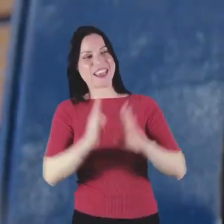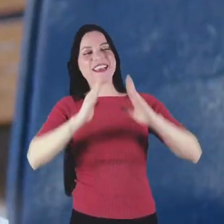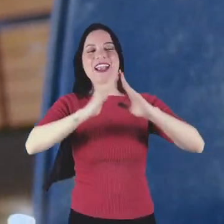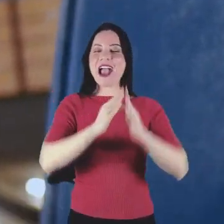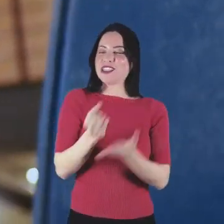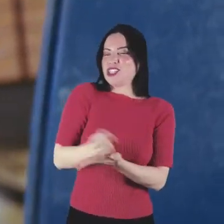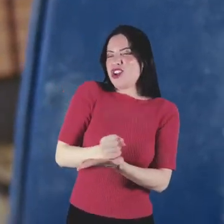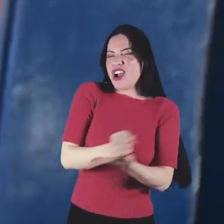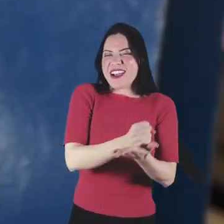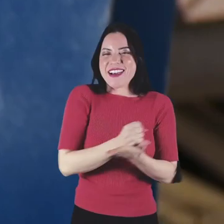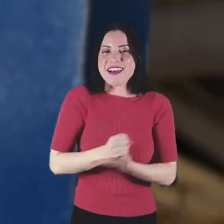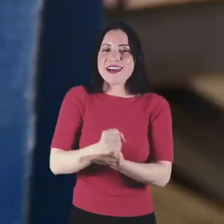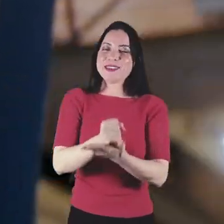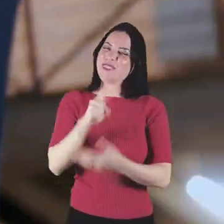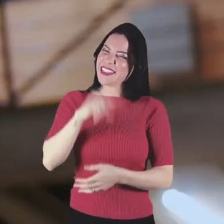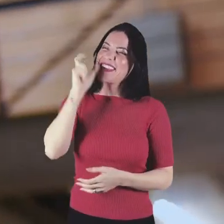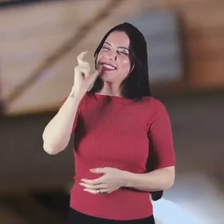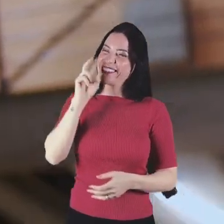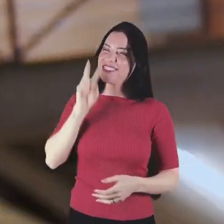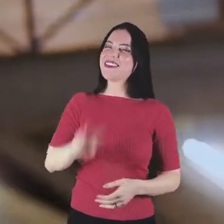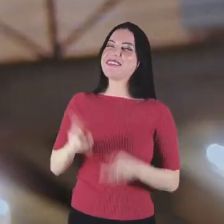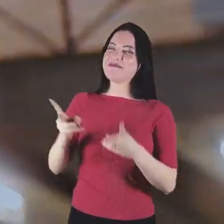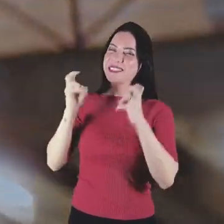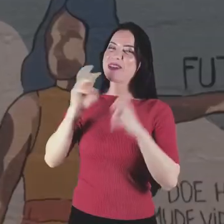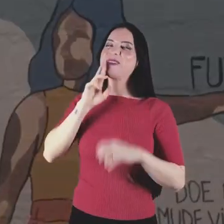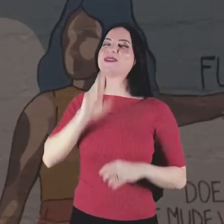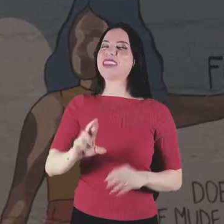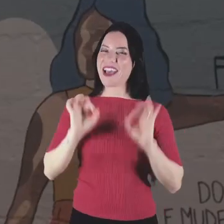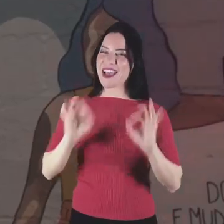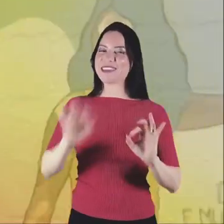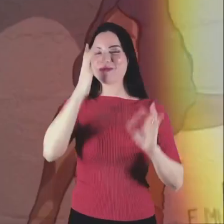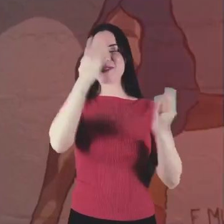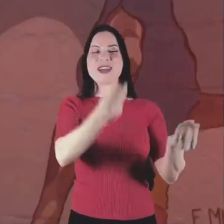É interessante de ver o resultado final indo para o público.